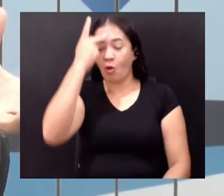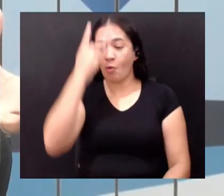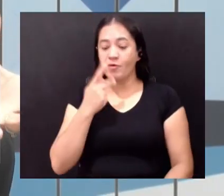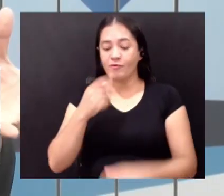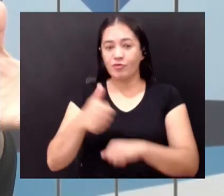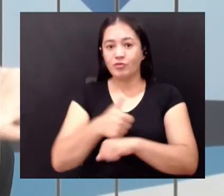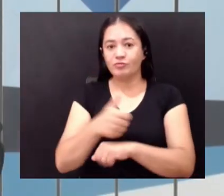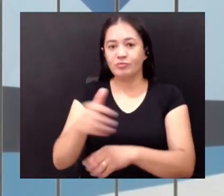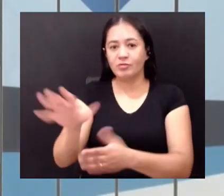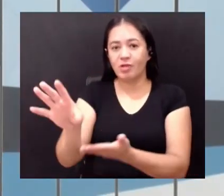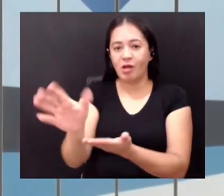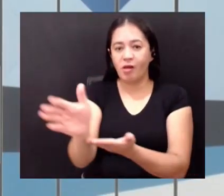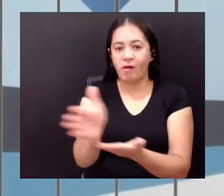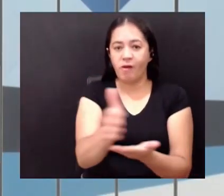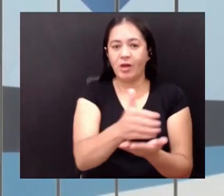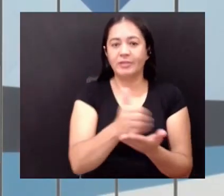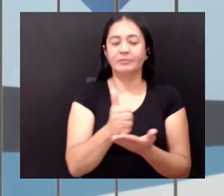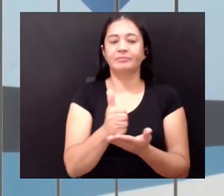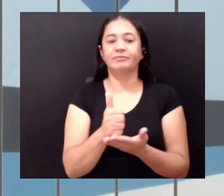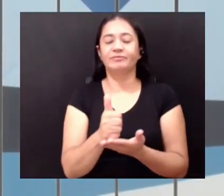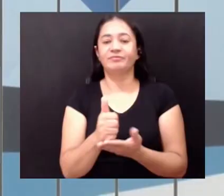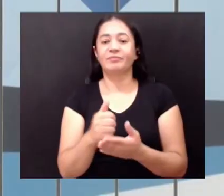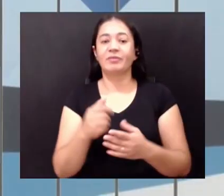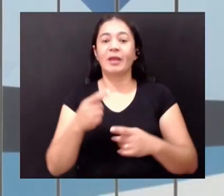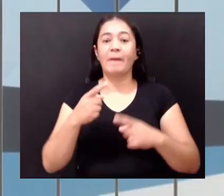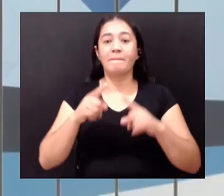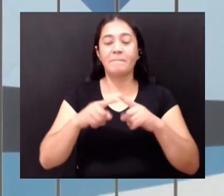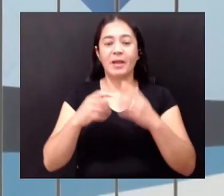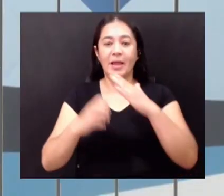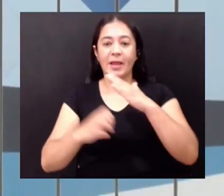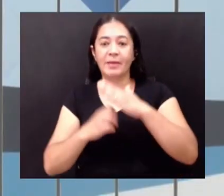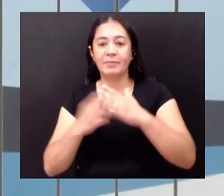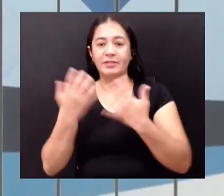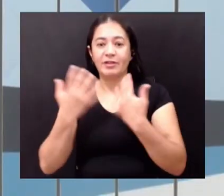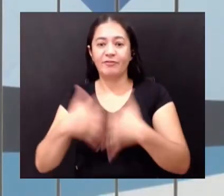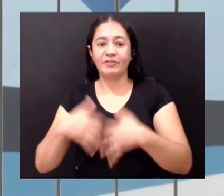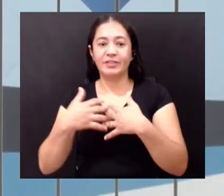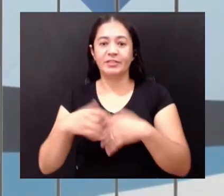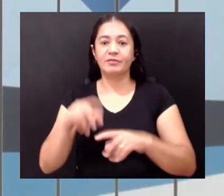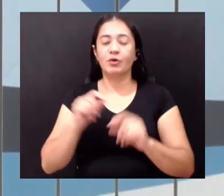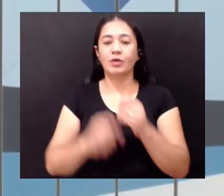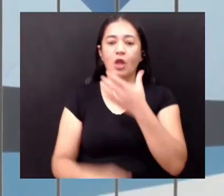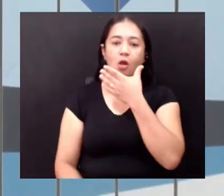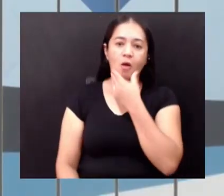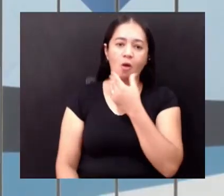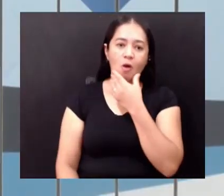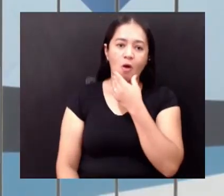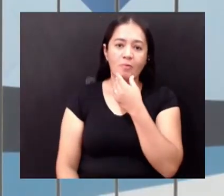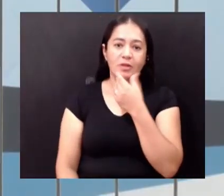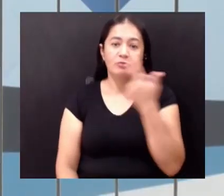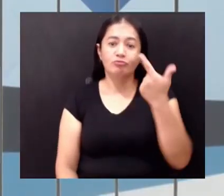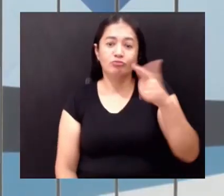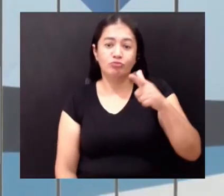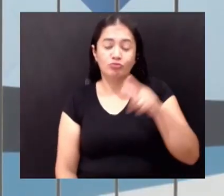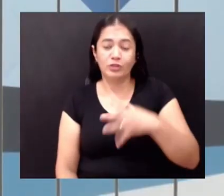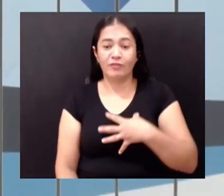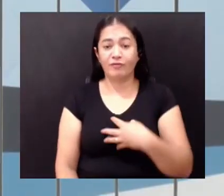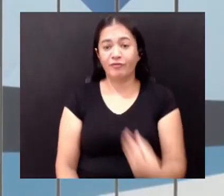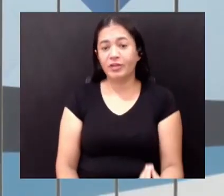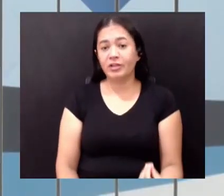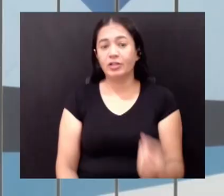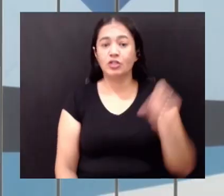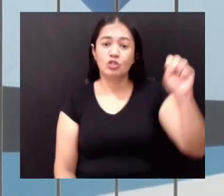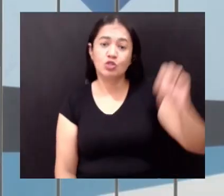contrário da empresa mais flexível, quem é que vem para cá? Normalmente são homens, né, que não têm filhos, né, pessoas solteiras, que têm